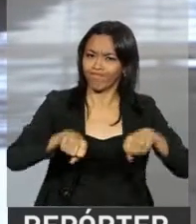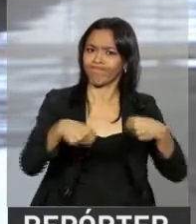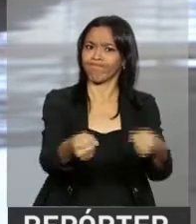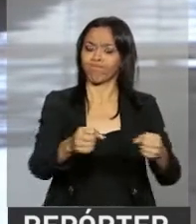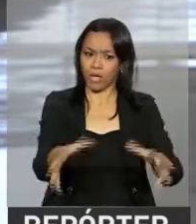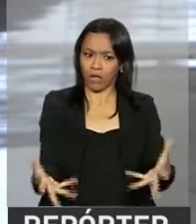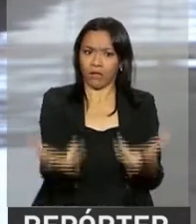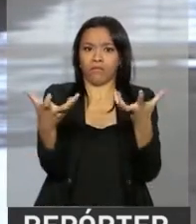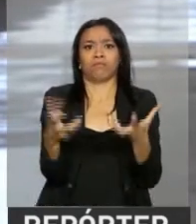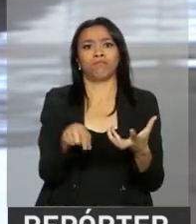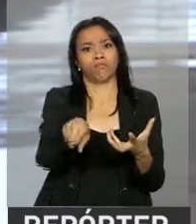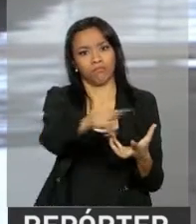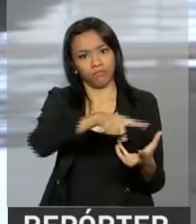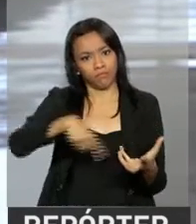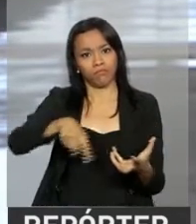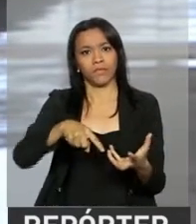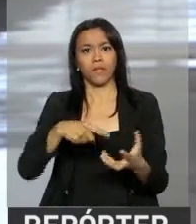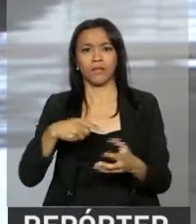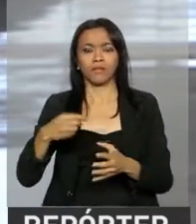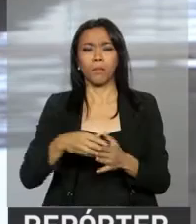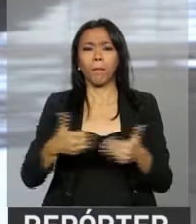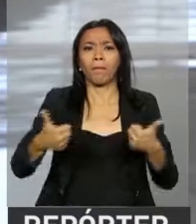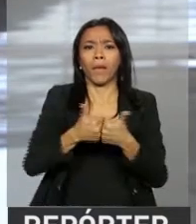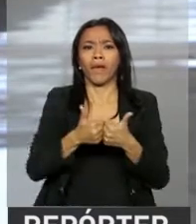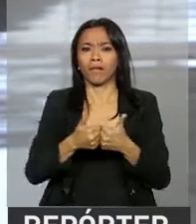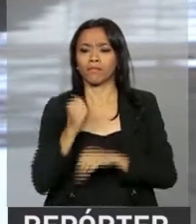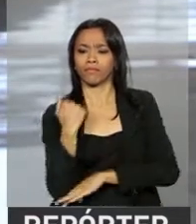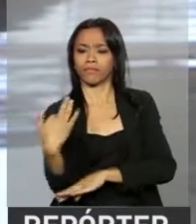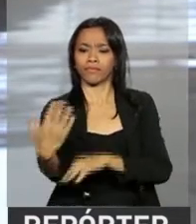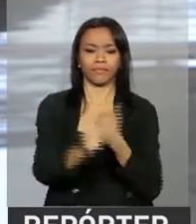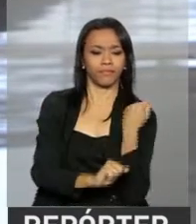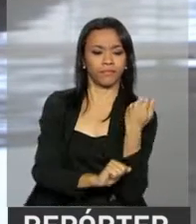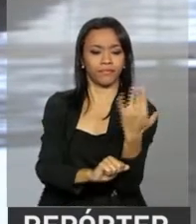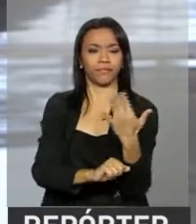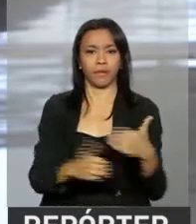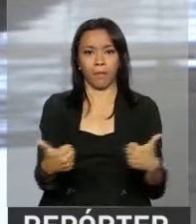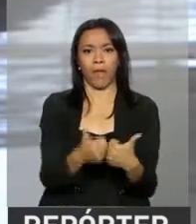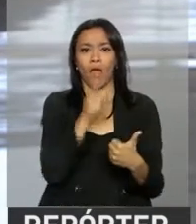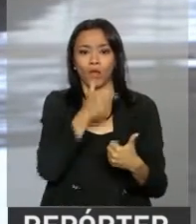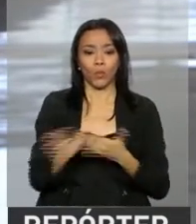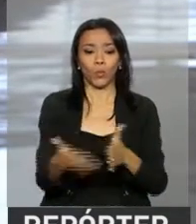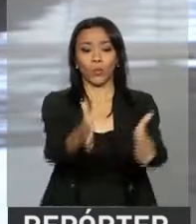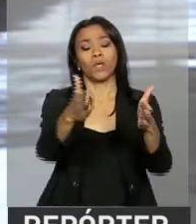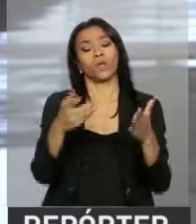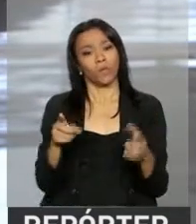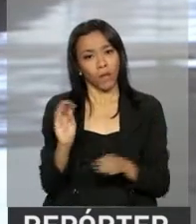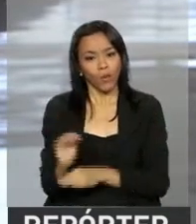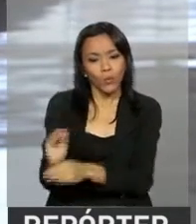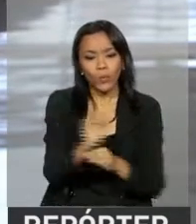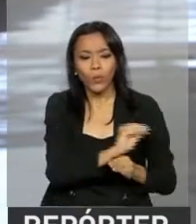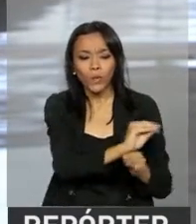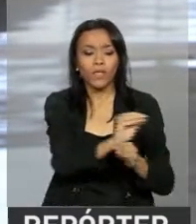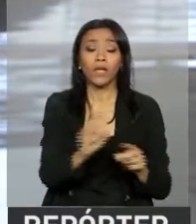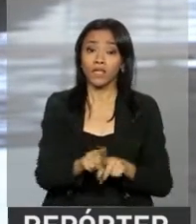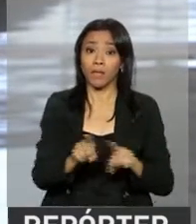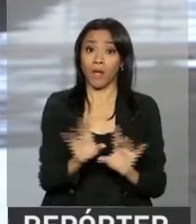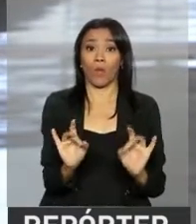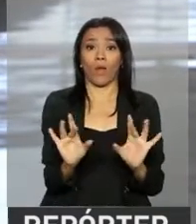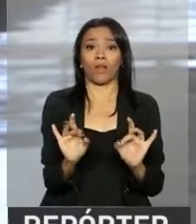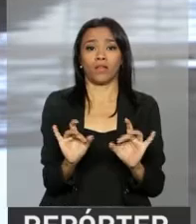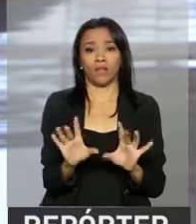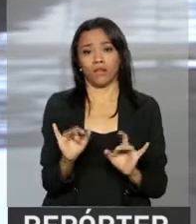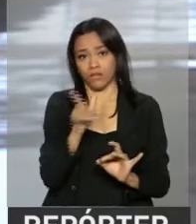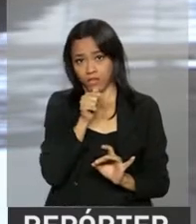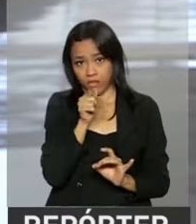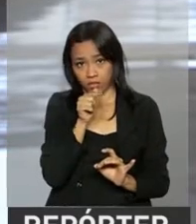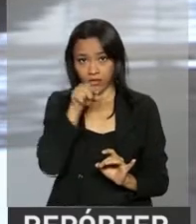e conservar a região da bacia e do rio são francisco e melhorar a quantidade ea qualidade de água disponível